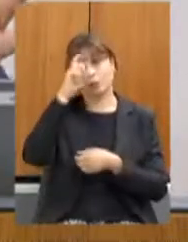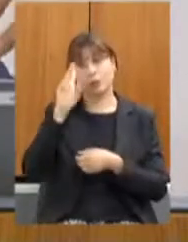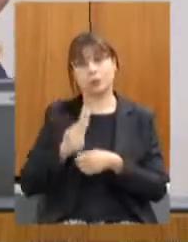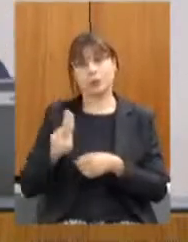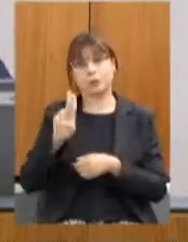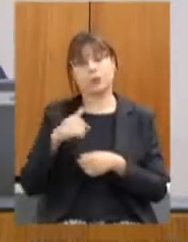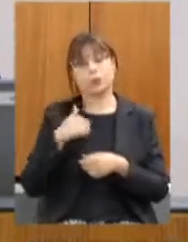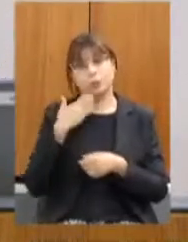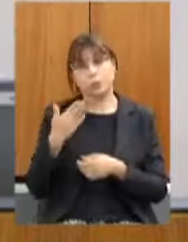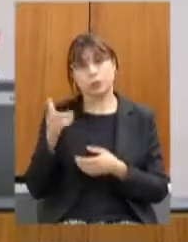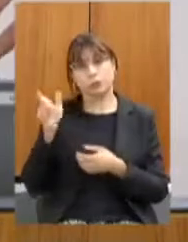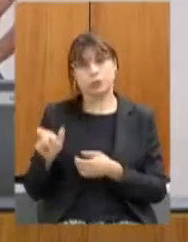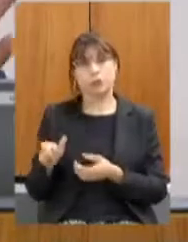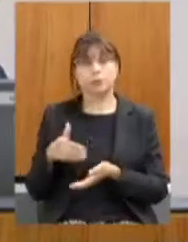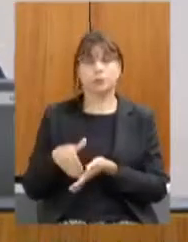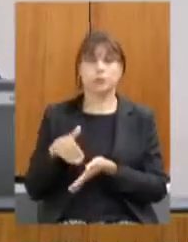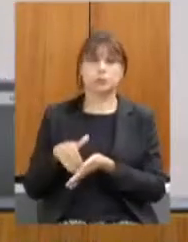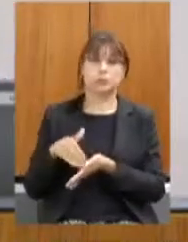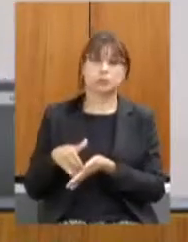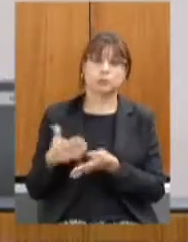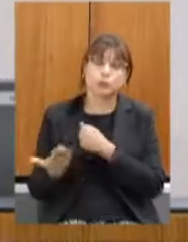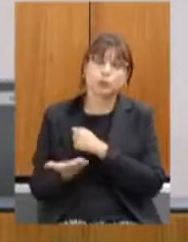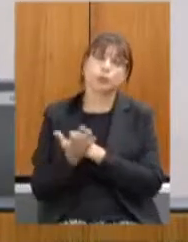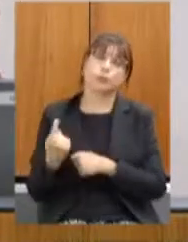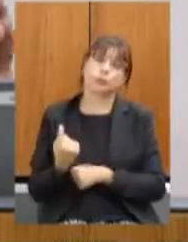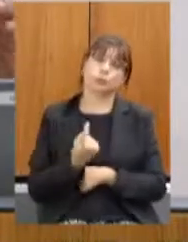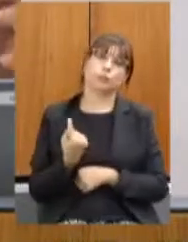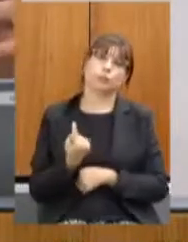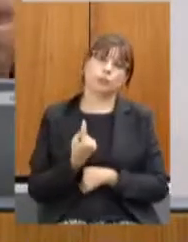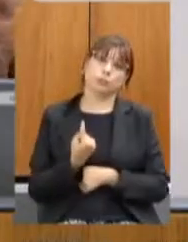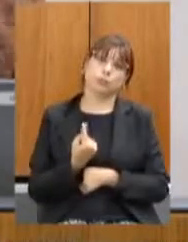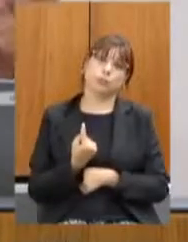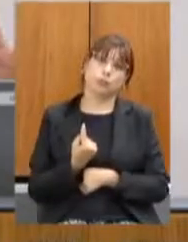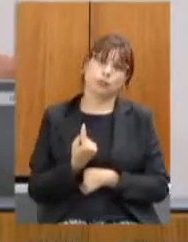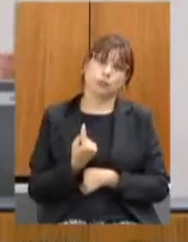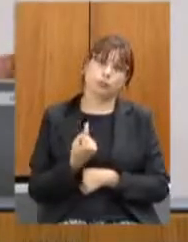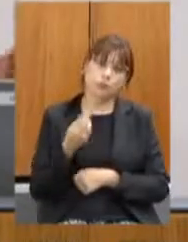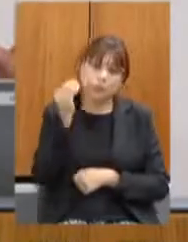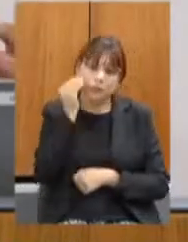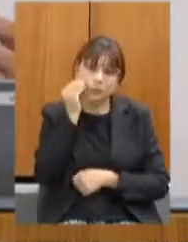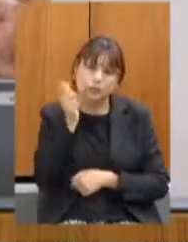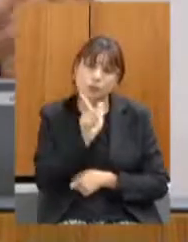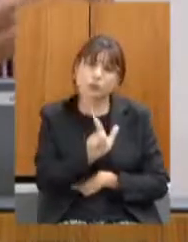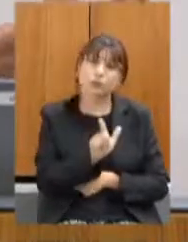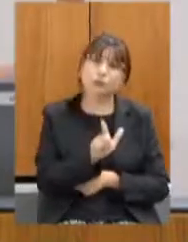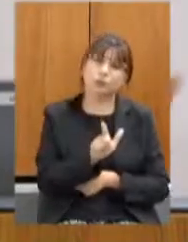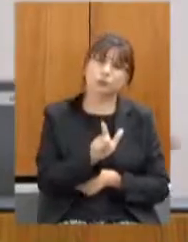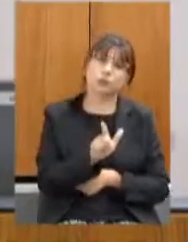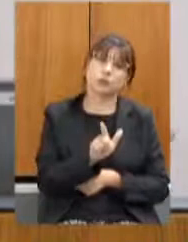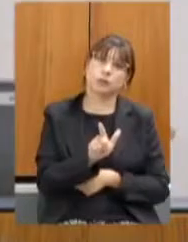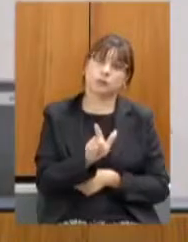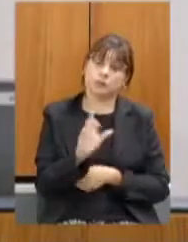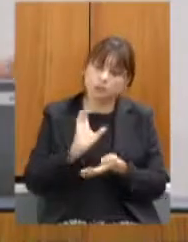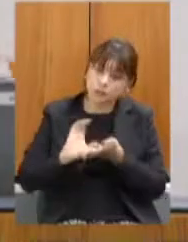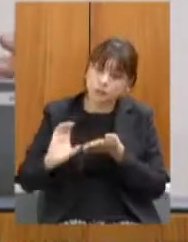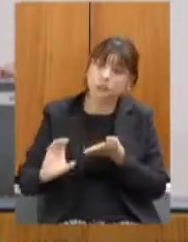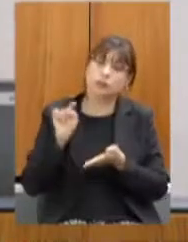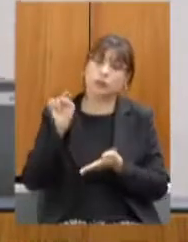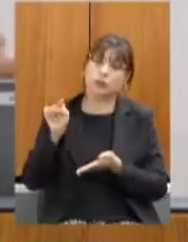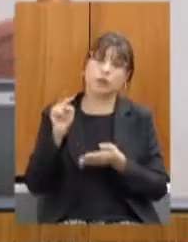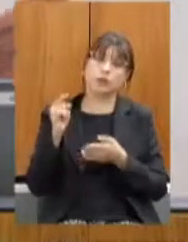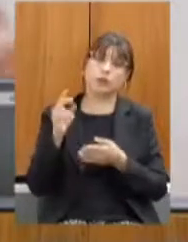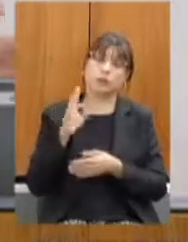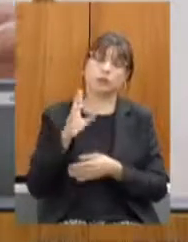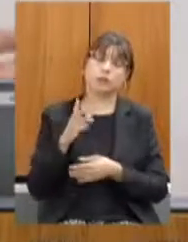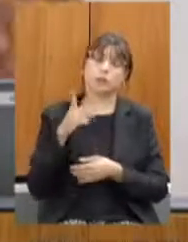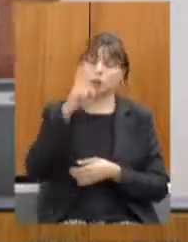e nos Socorro nesse momento quem conta uma maneira do hospital ter acesso a recursos porque